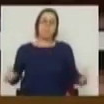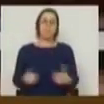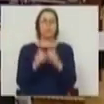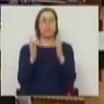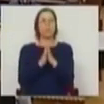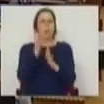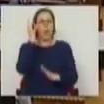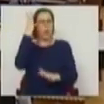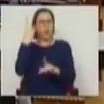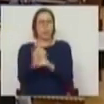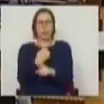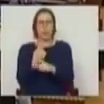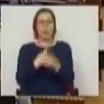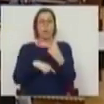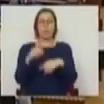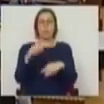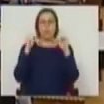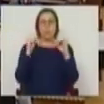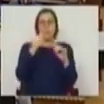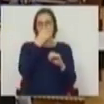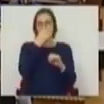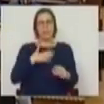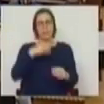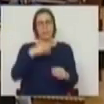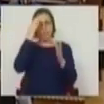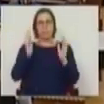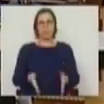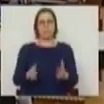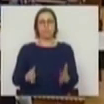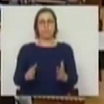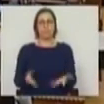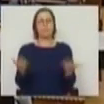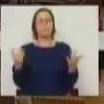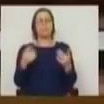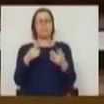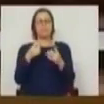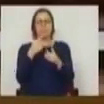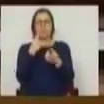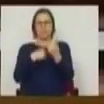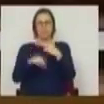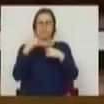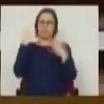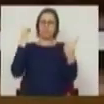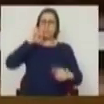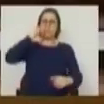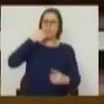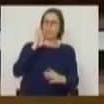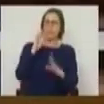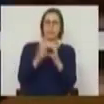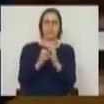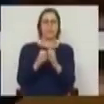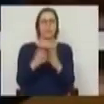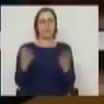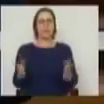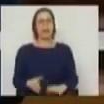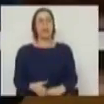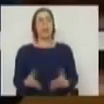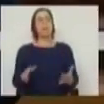tudo truque, sendo que nunca quiseram saber do bullying e do impacto público na Caixa Geral de